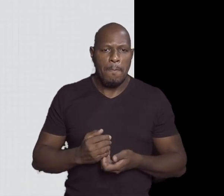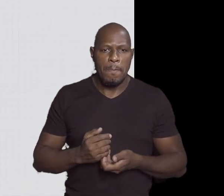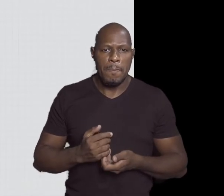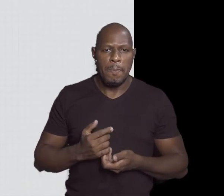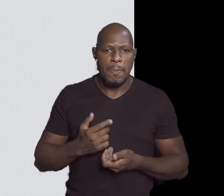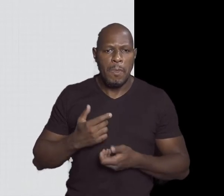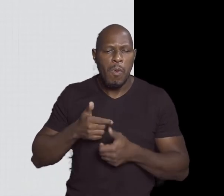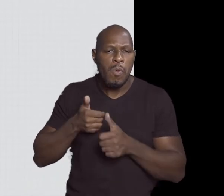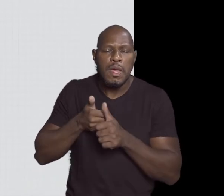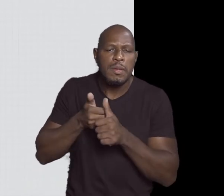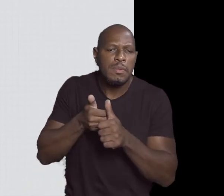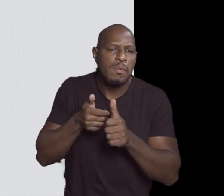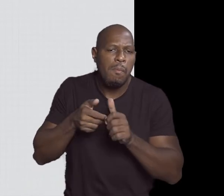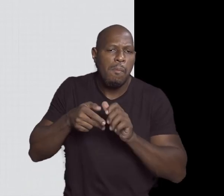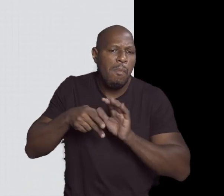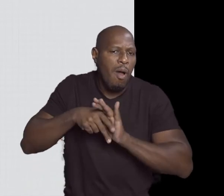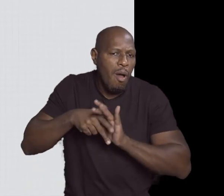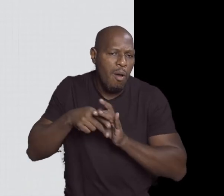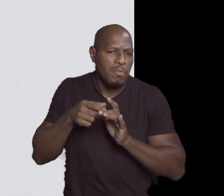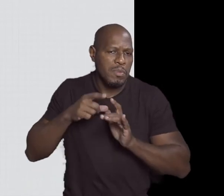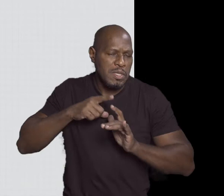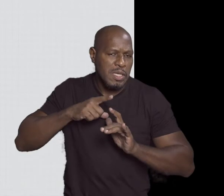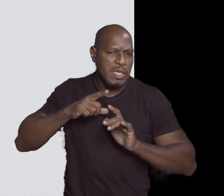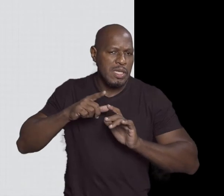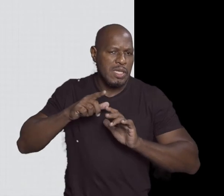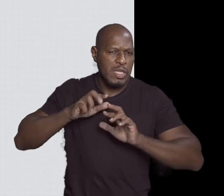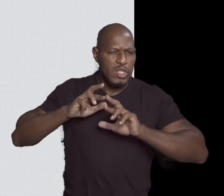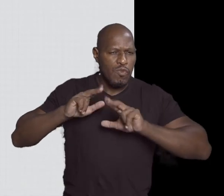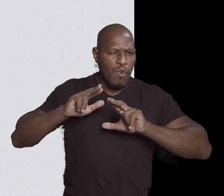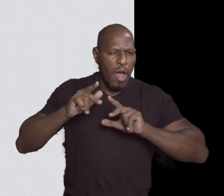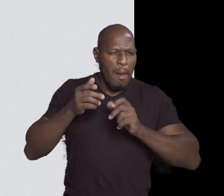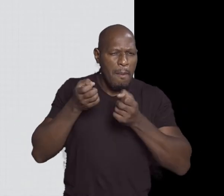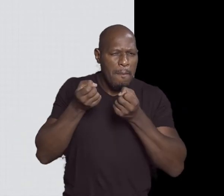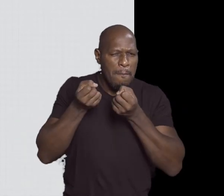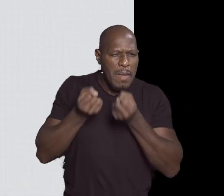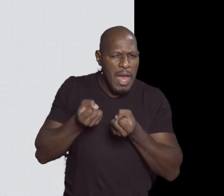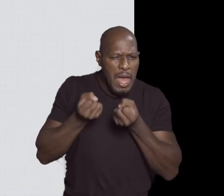num segmento próprio, ter diferentes pesos.